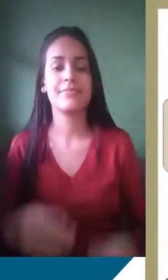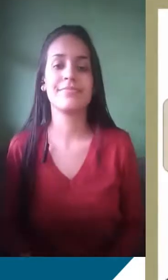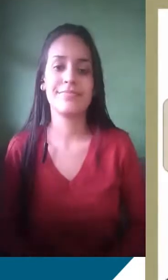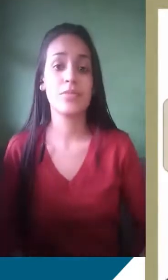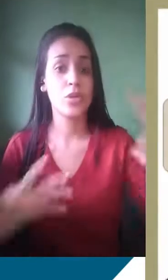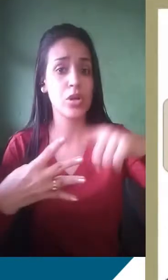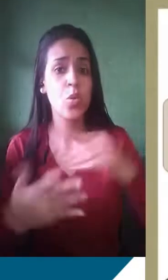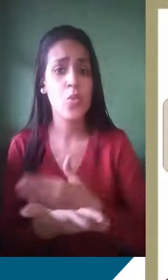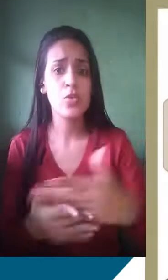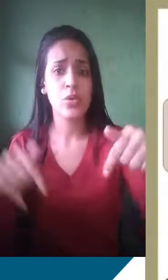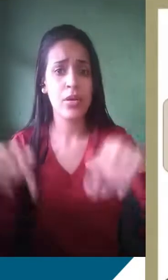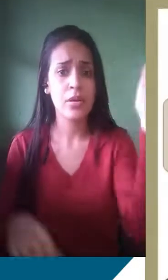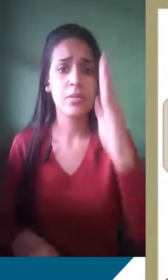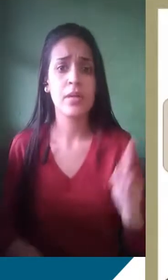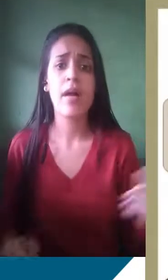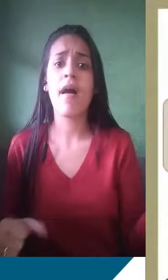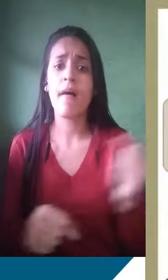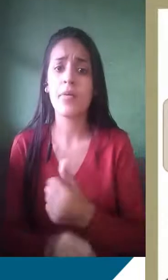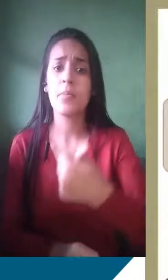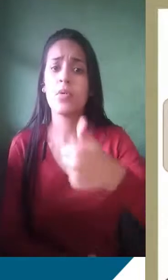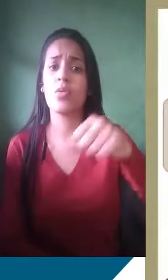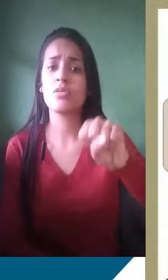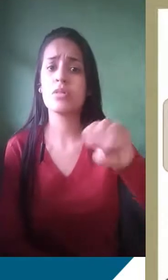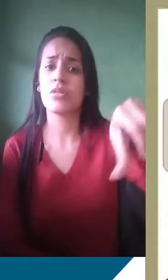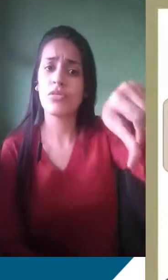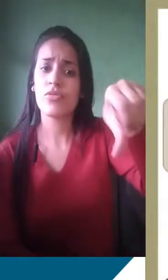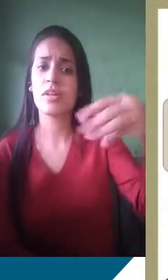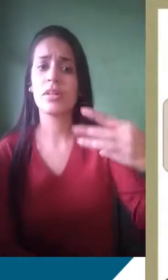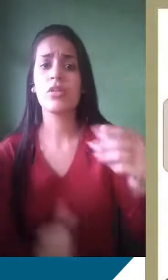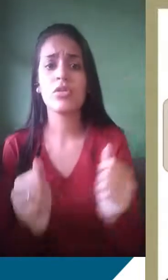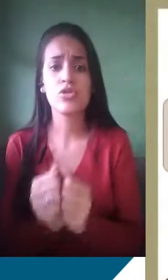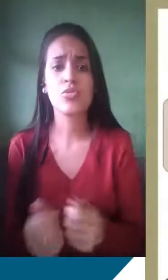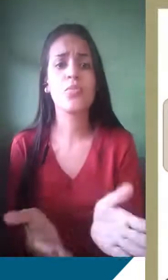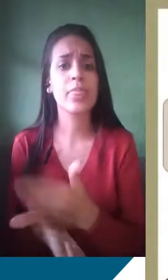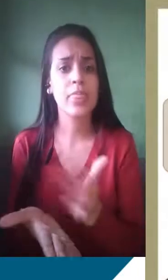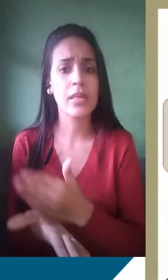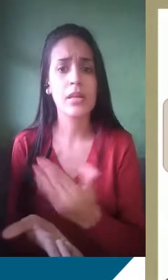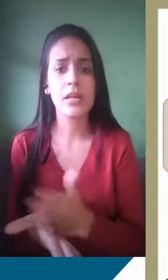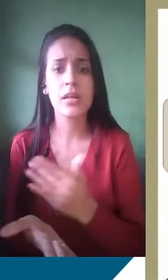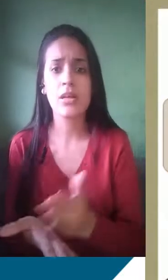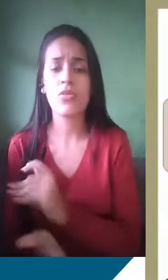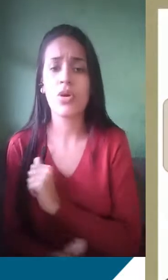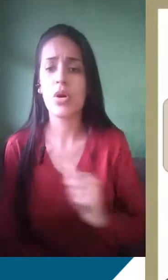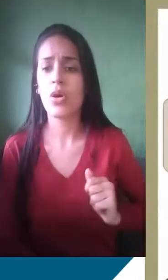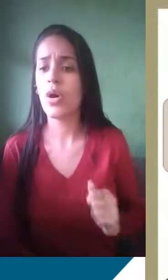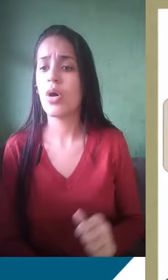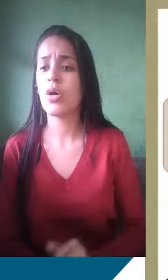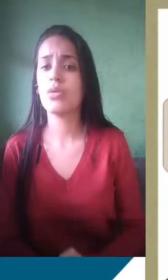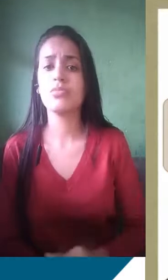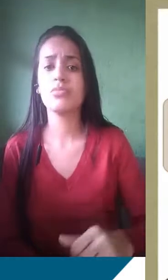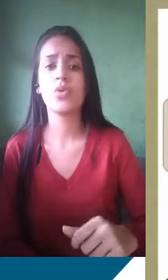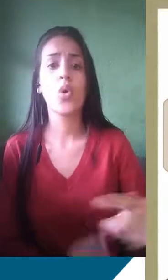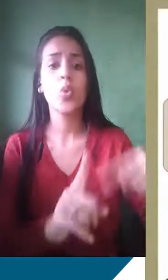O simbolismo teve início no Brasil em 1893, com a publicação de missais e broquéis do